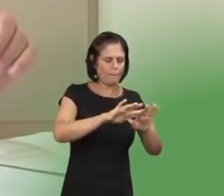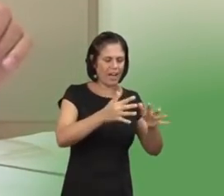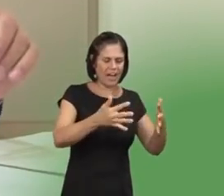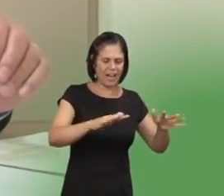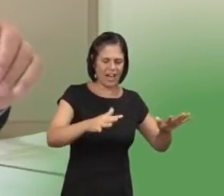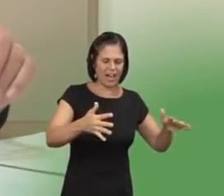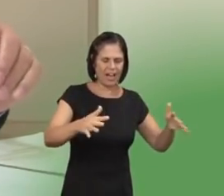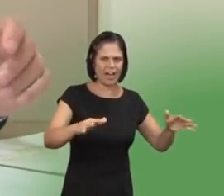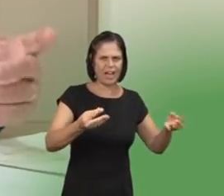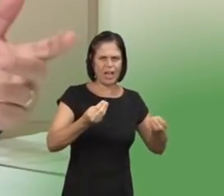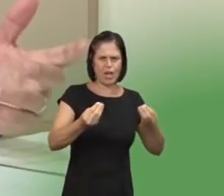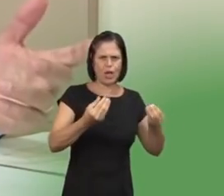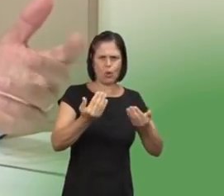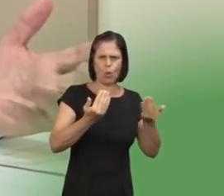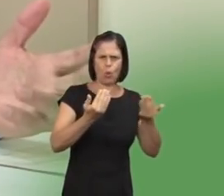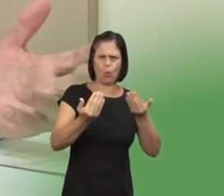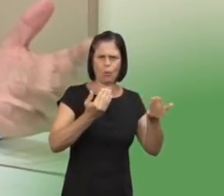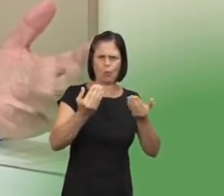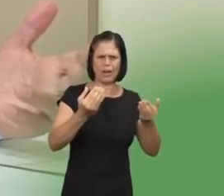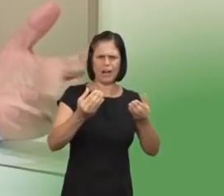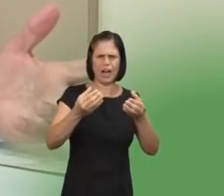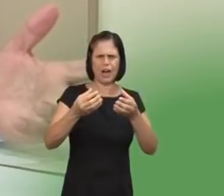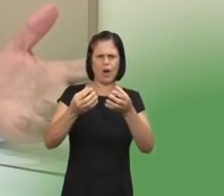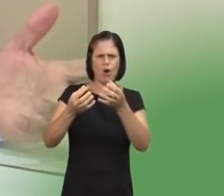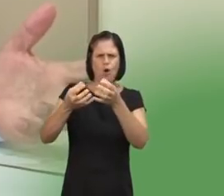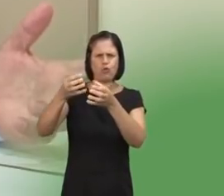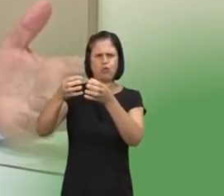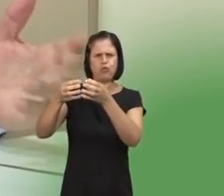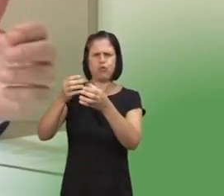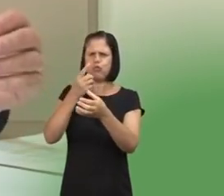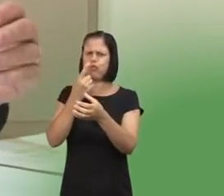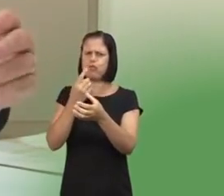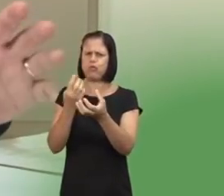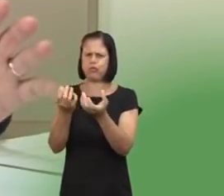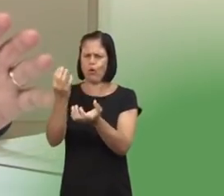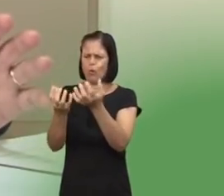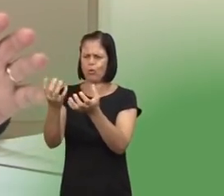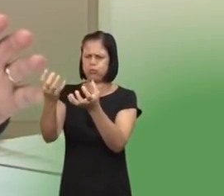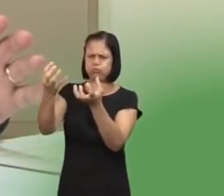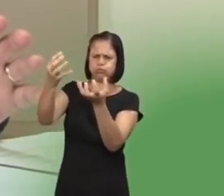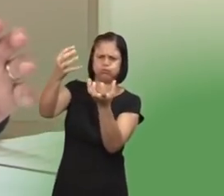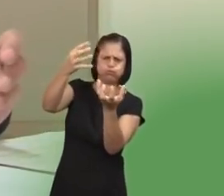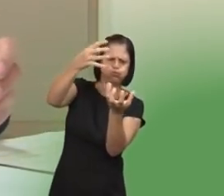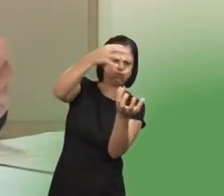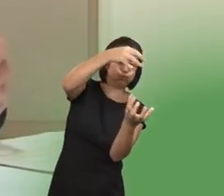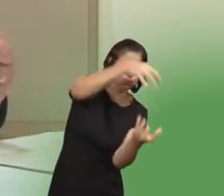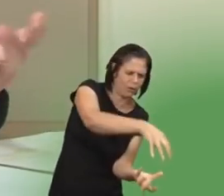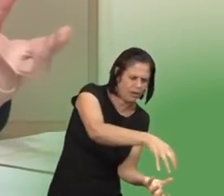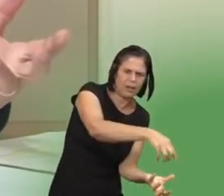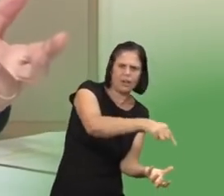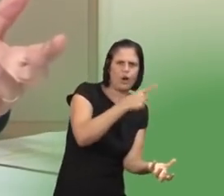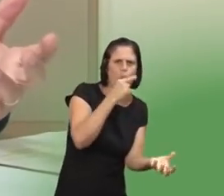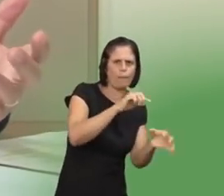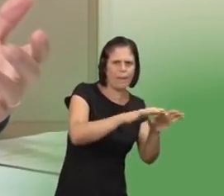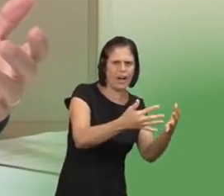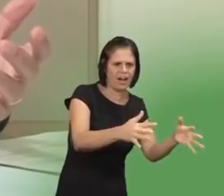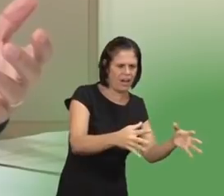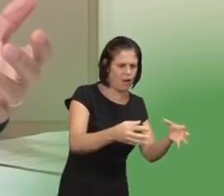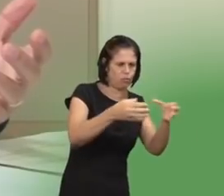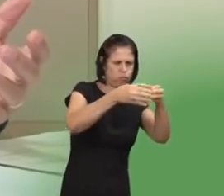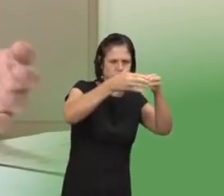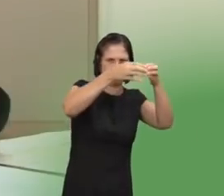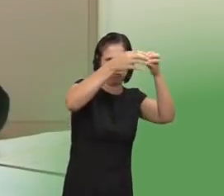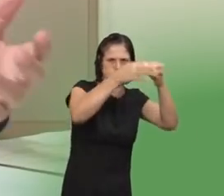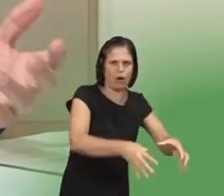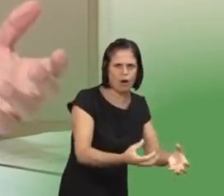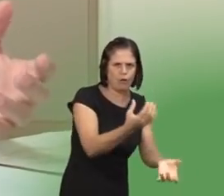no mar, uma coisa grande como um monte ardendo em fogo, e tornou-se em sangue a terça parte do mar. O que é tornar em sangue a terça parte do